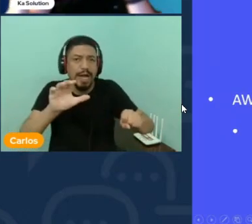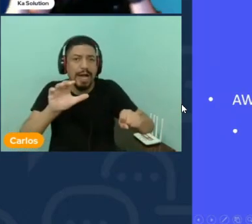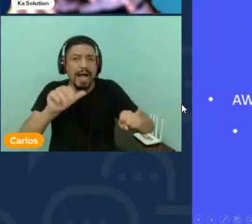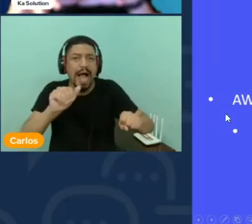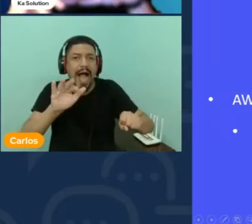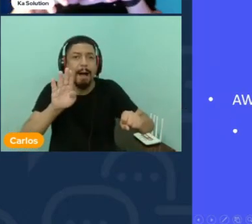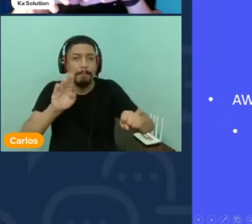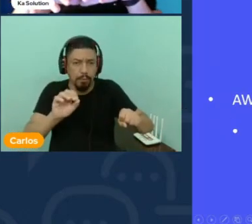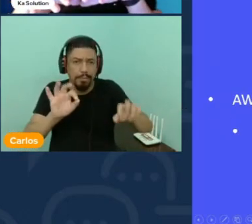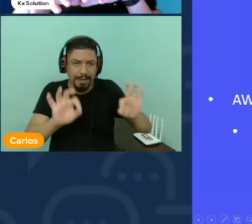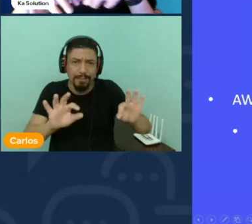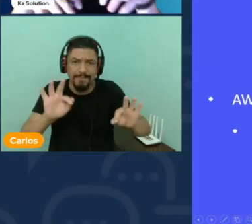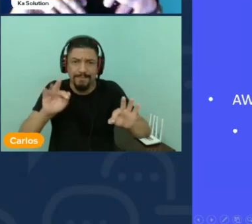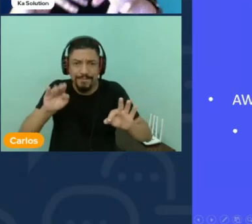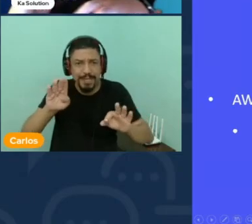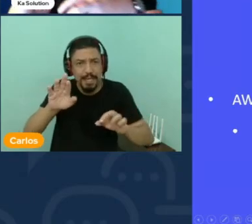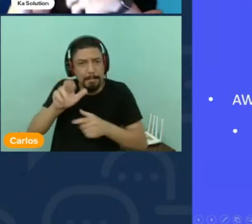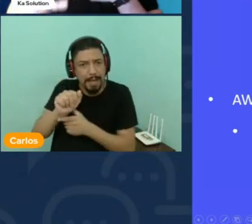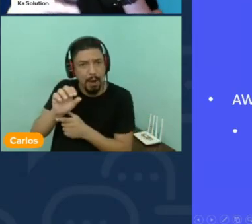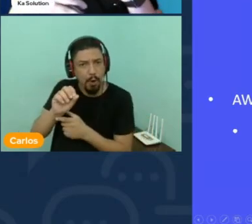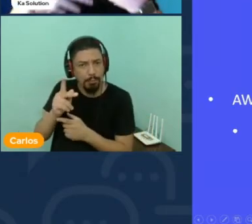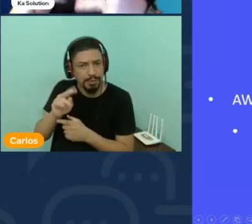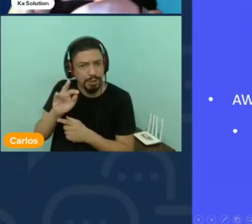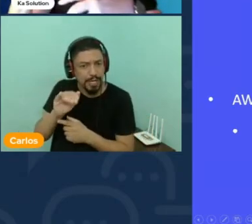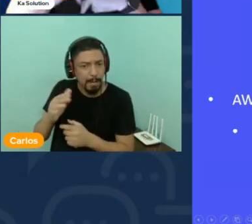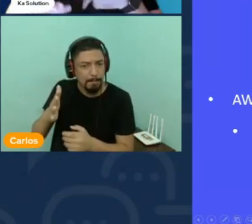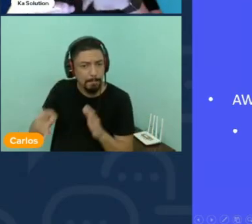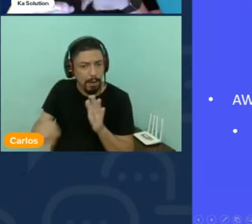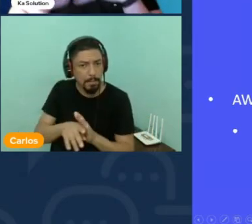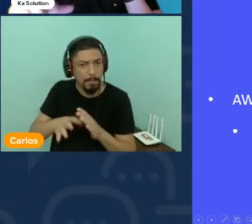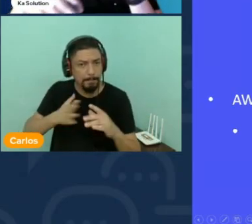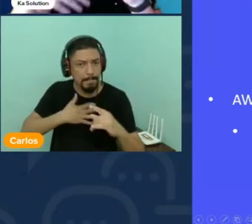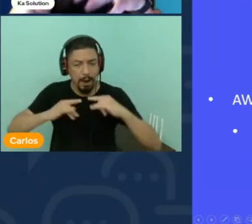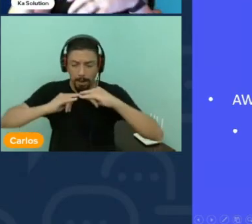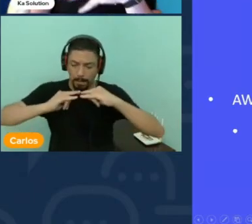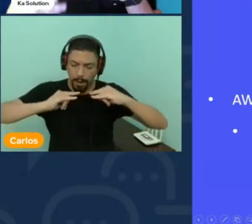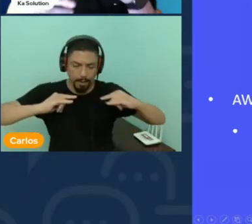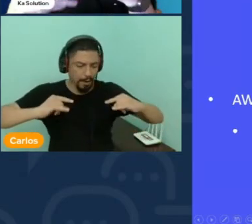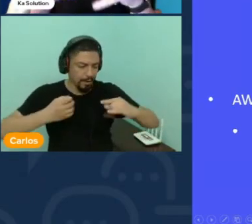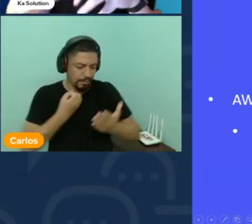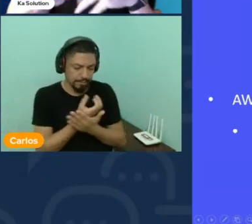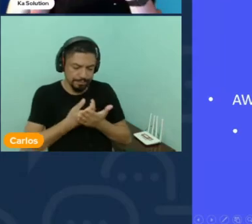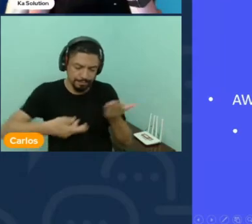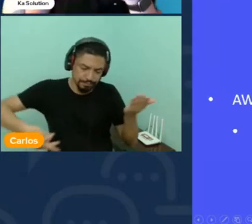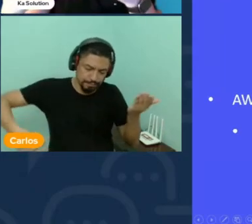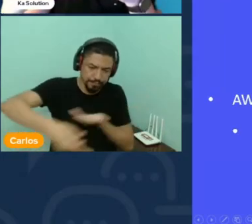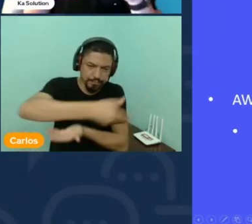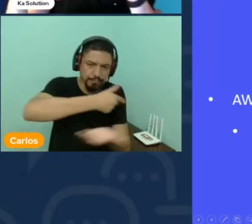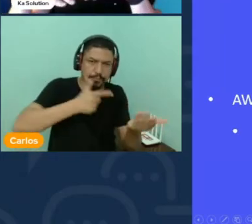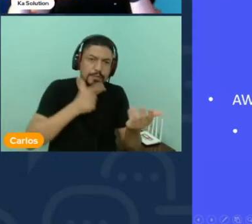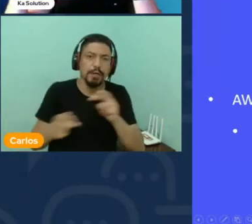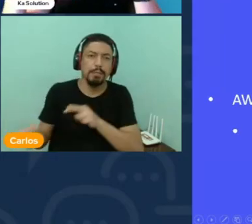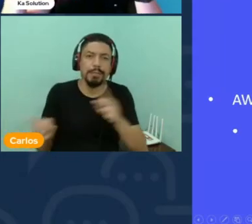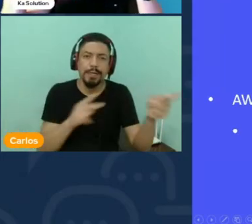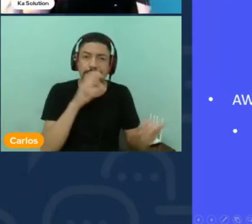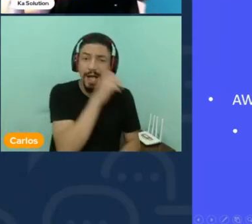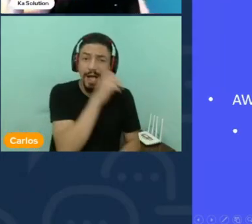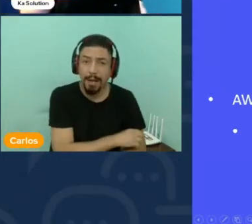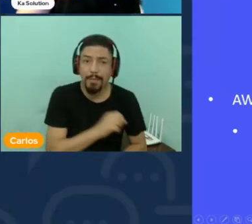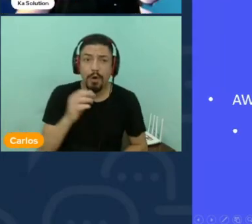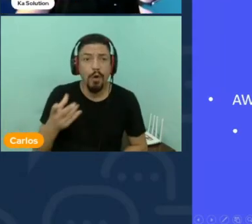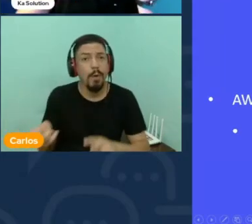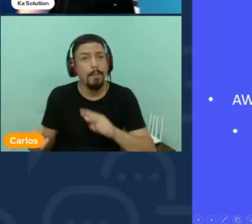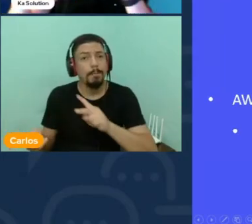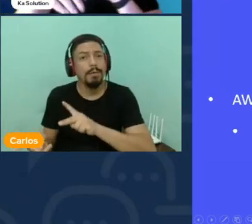ali, só eu que utilizo. Logo, eu posso trafegar mais dados, fazer uma migração mais rápida ou migrar